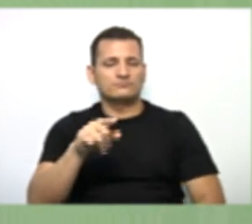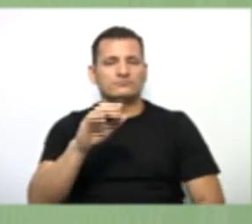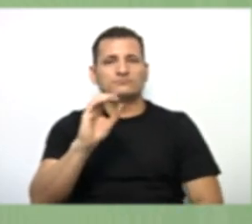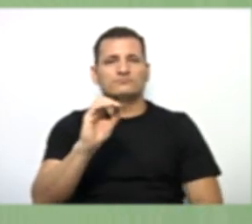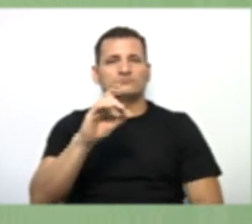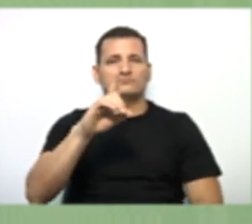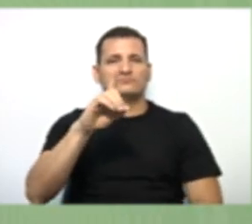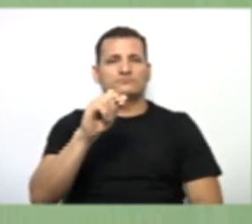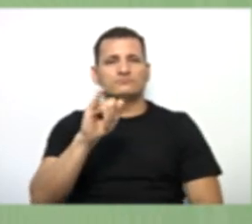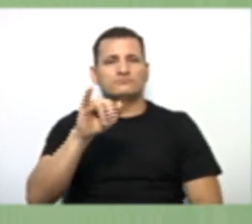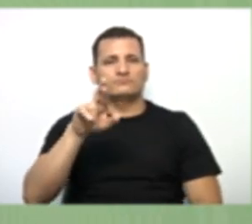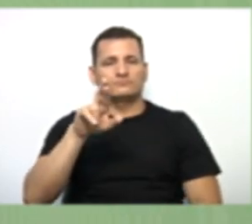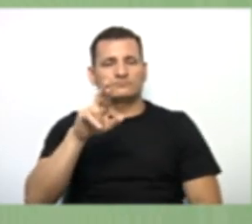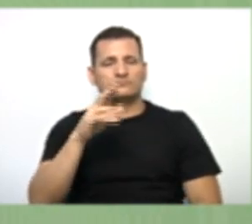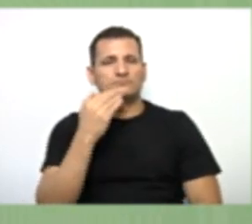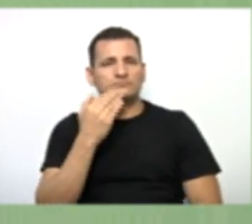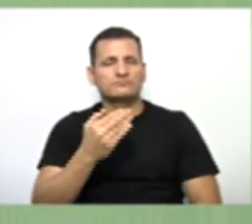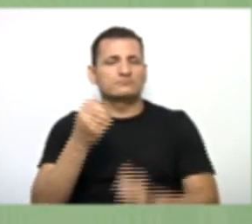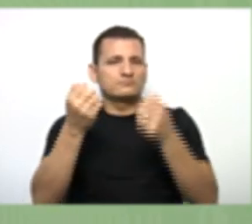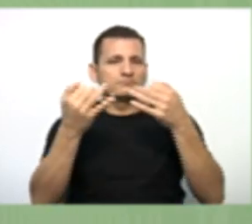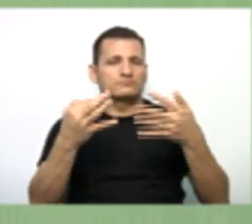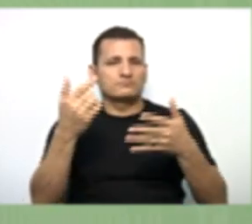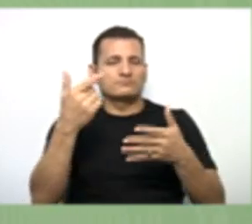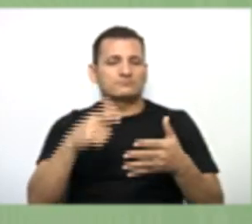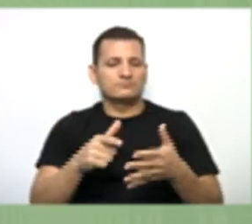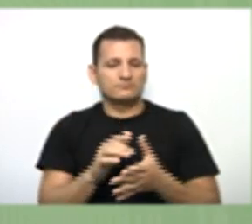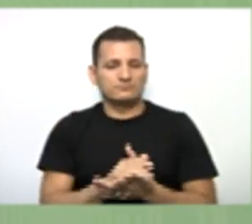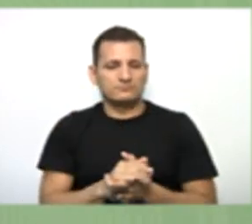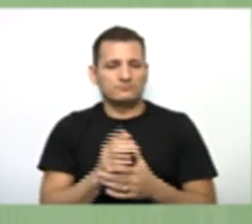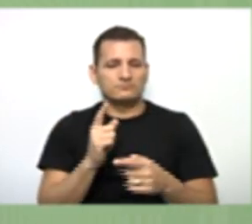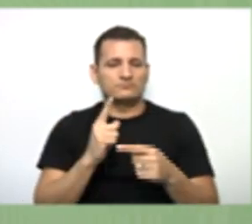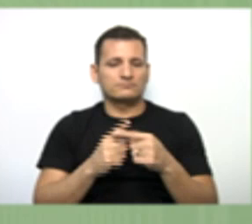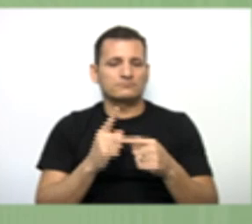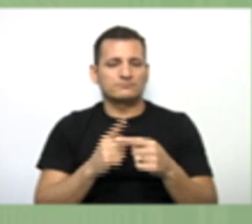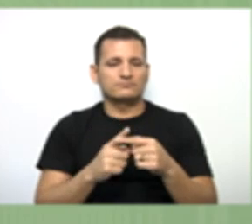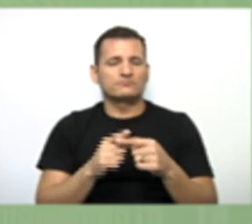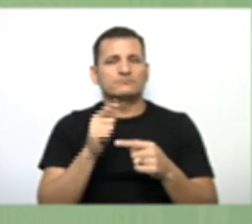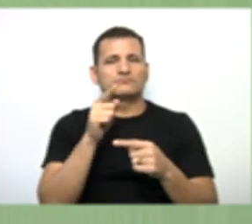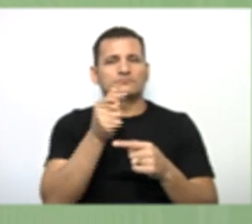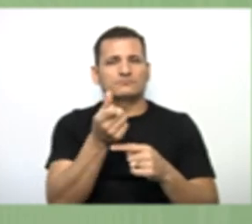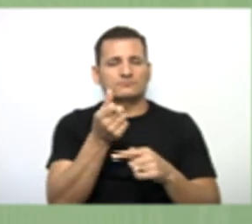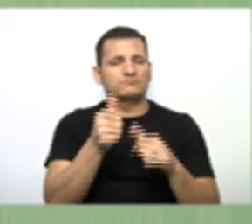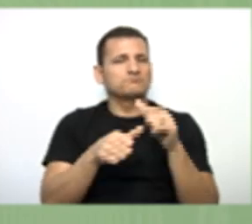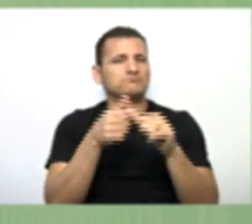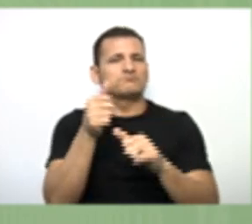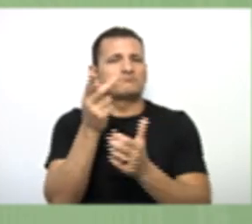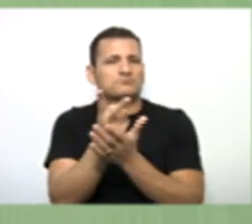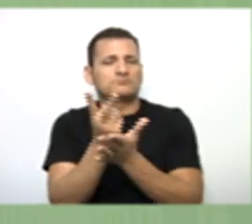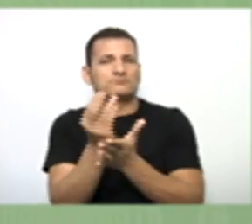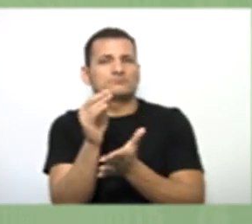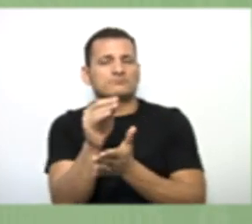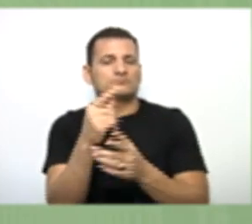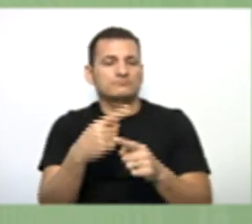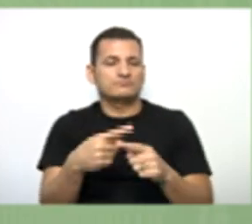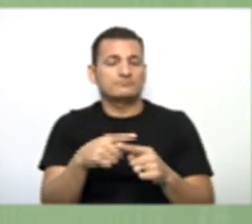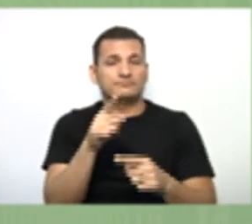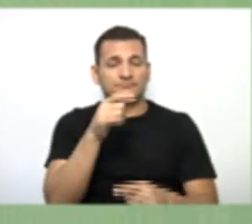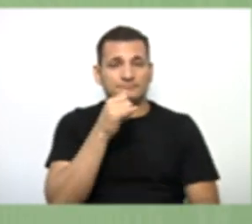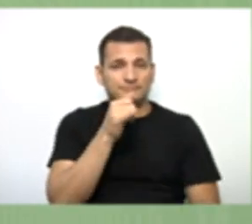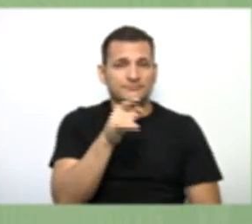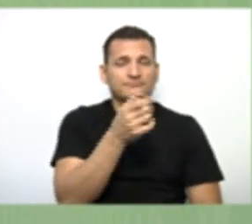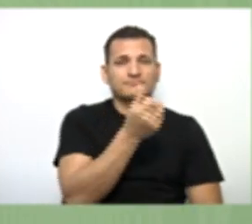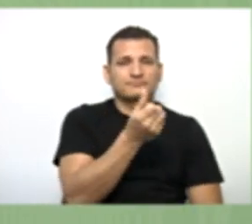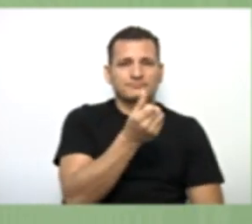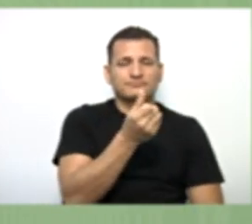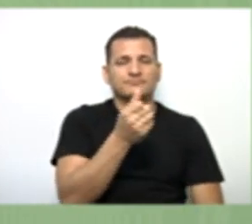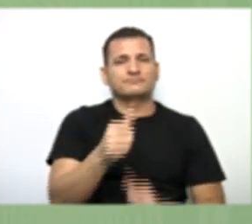Odair, pedindo para explicar novamente, por que, que a conversão é ele mesmo? Se você pegar o 6 e converter para binário, ele